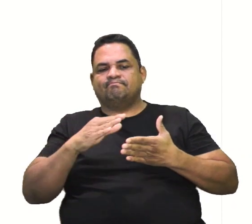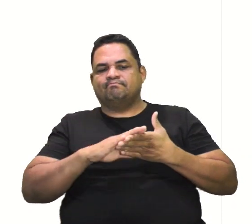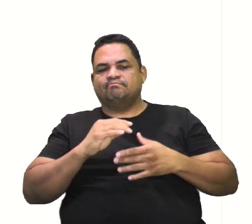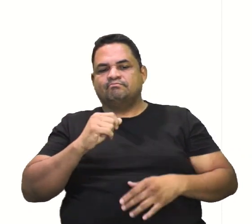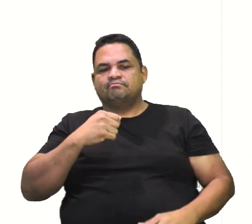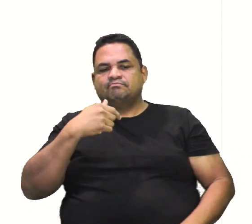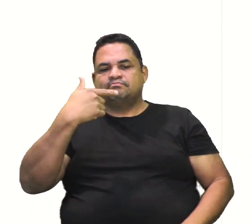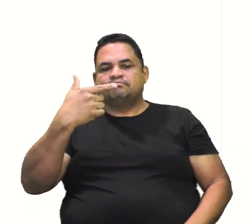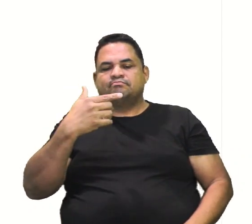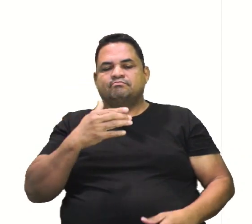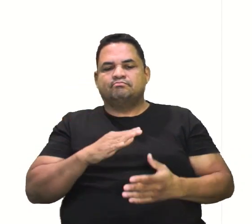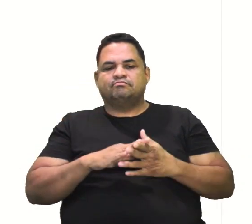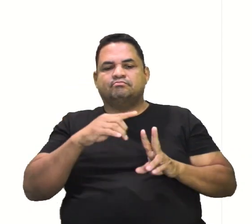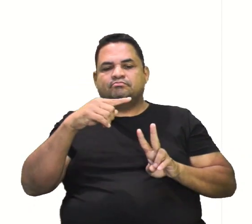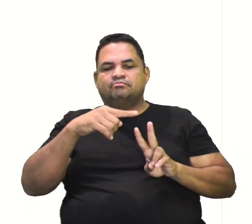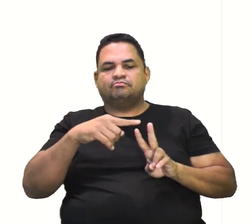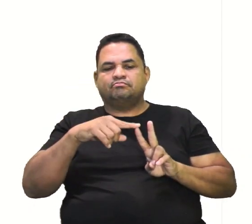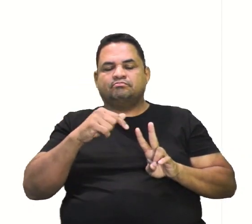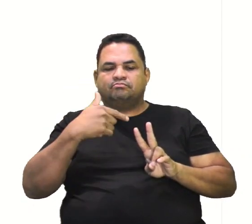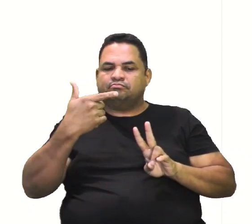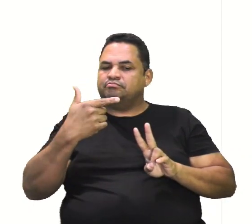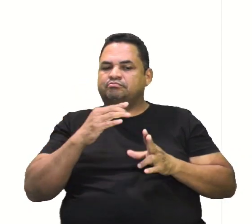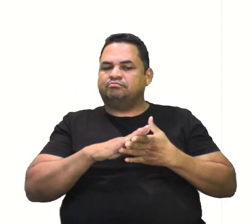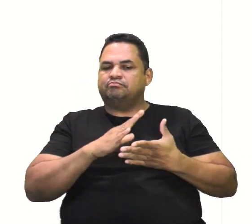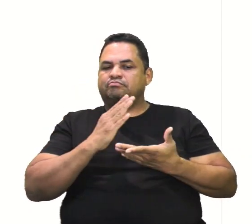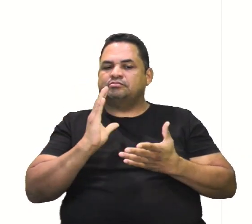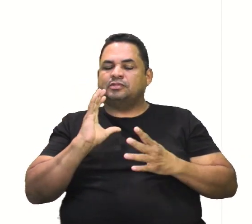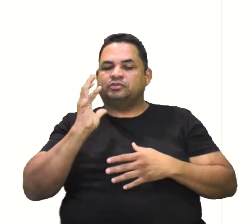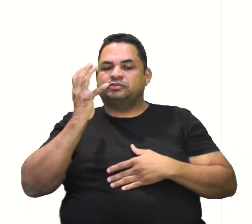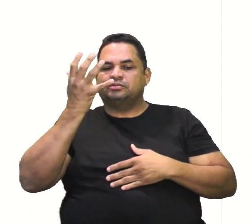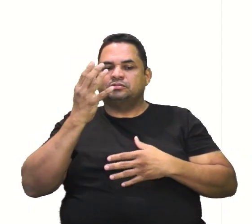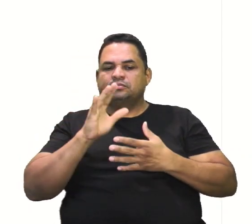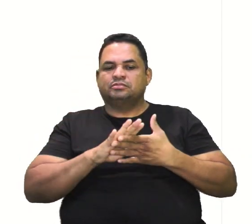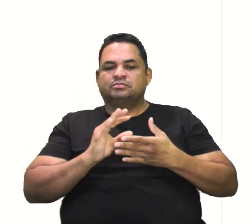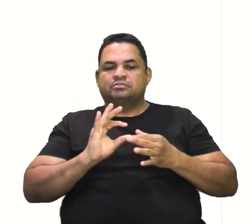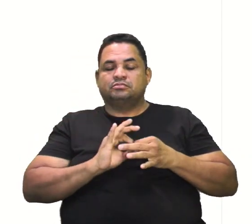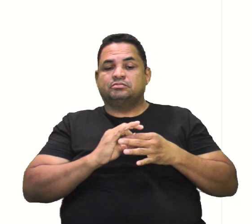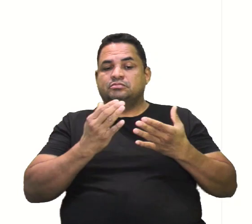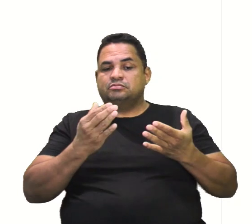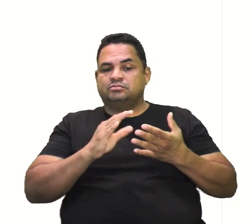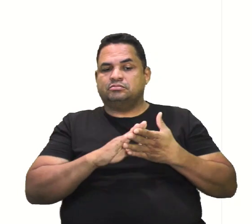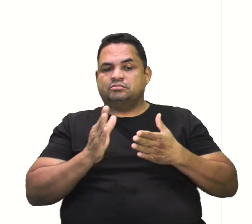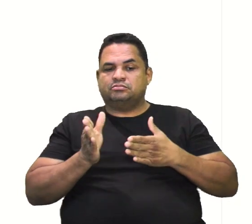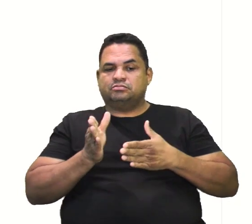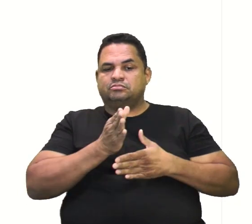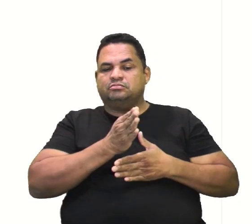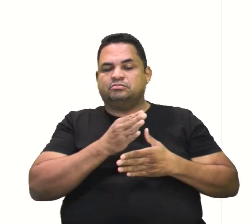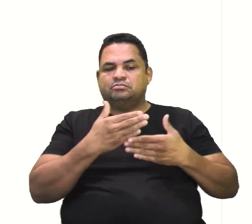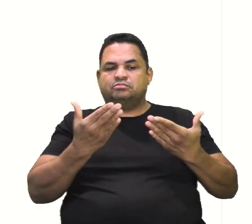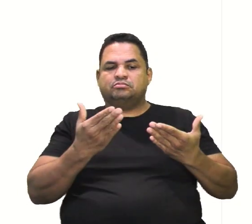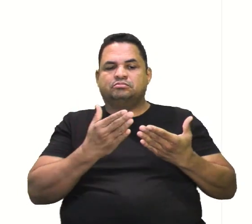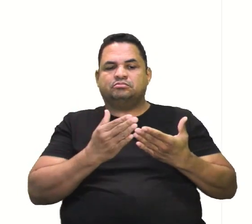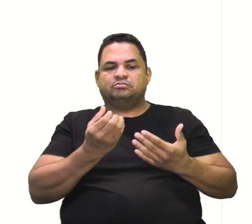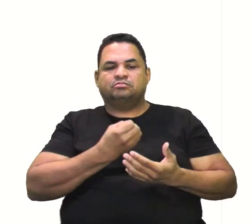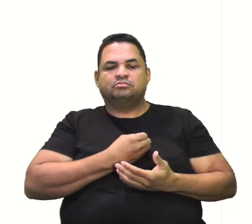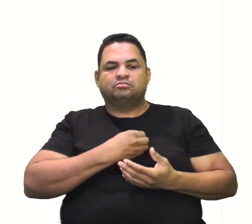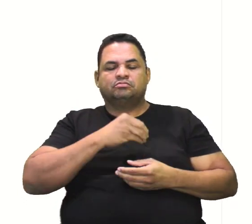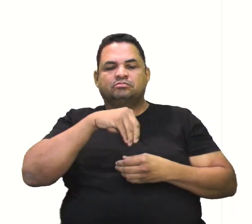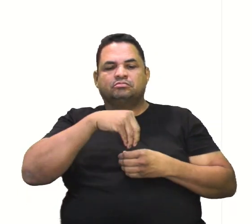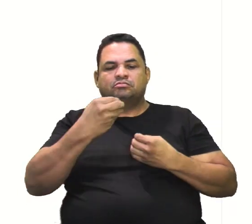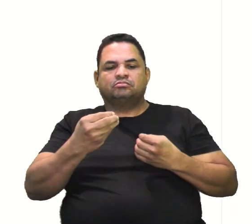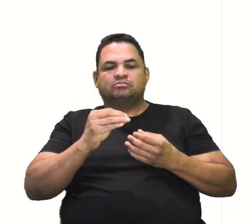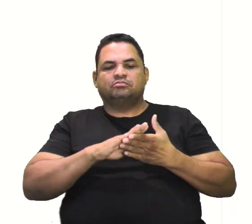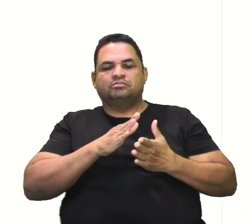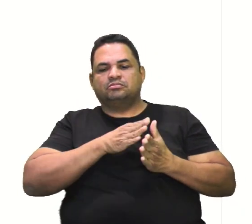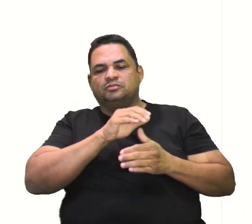o quadrado, é só tirar a raiz quadrada. Então a gente faz o quê? A gente deixa o quadrado de um lado e manda os números que estão fora